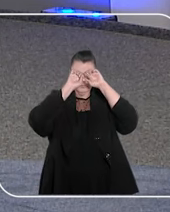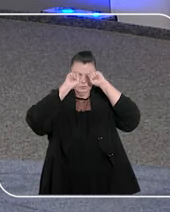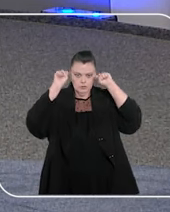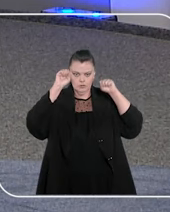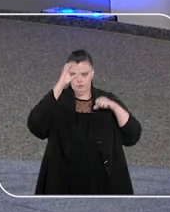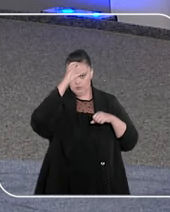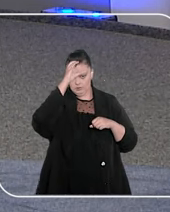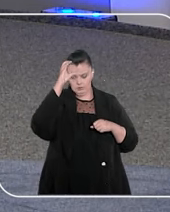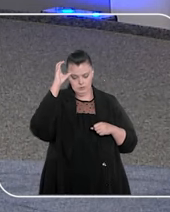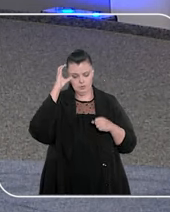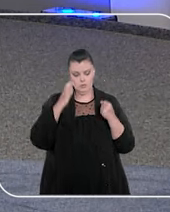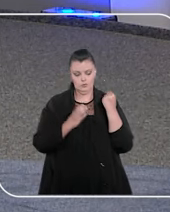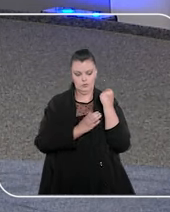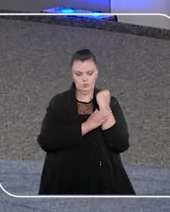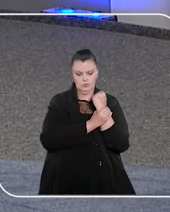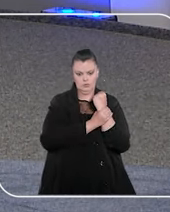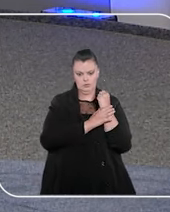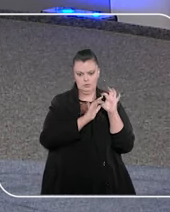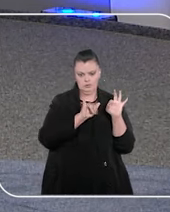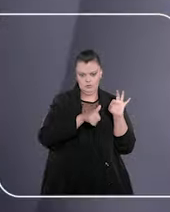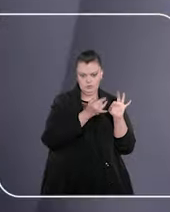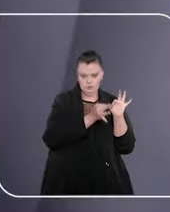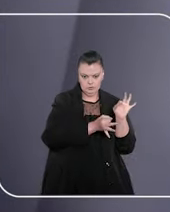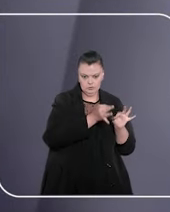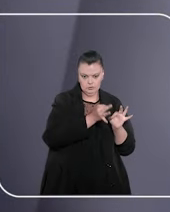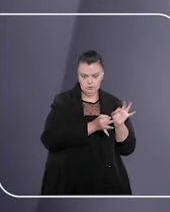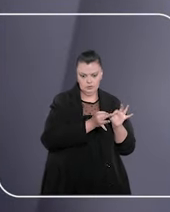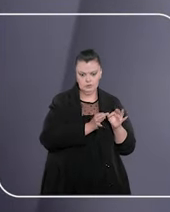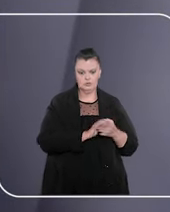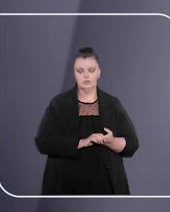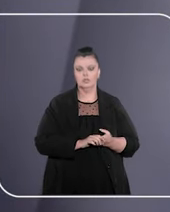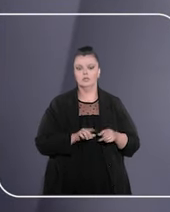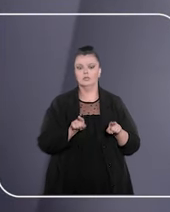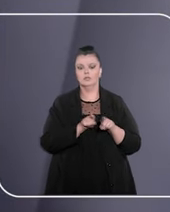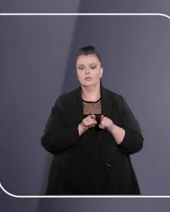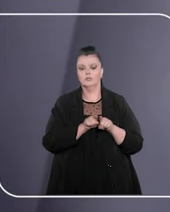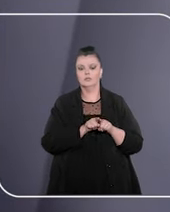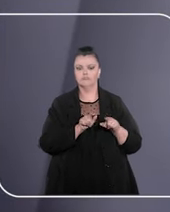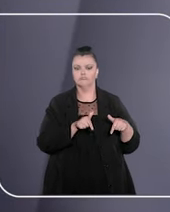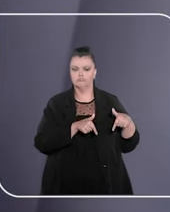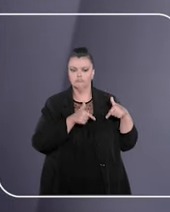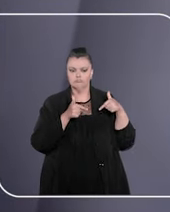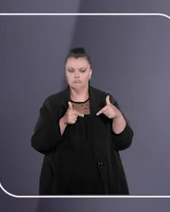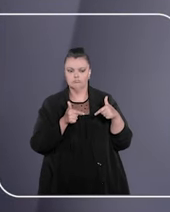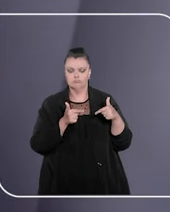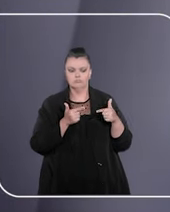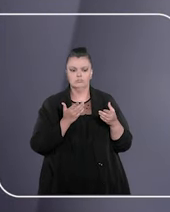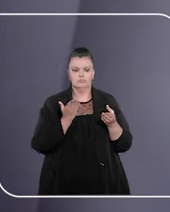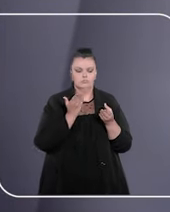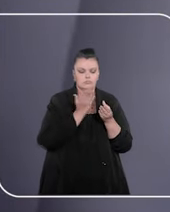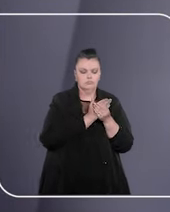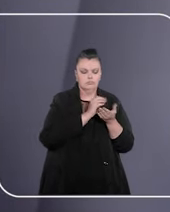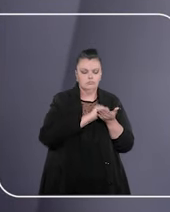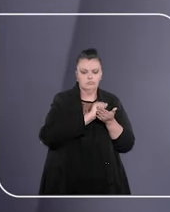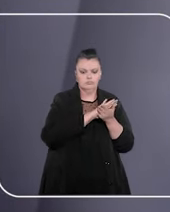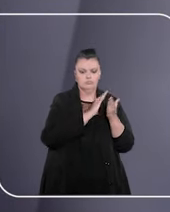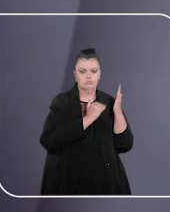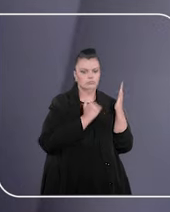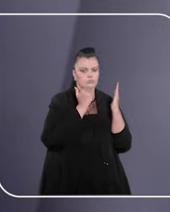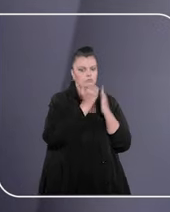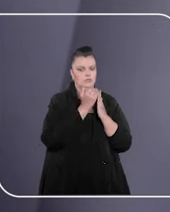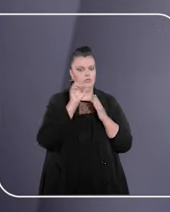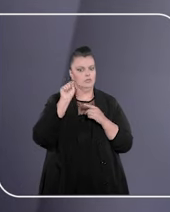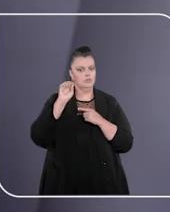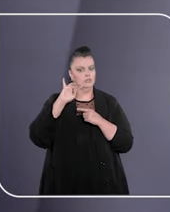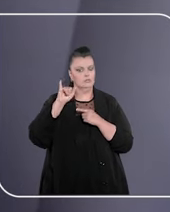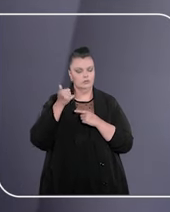em relação à segurança jurídica, quanto também ao enfrentamento da sobrecarga processual, que não é uma exclusividade do STJ,